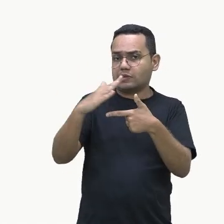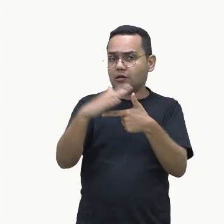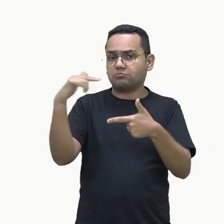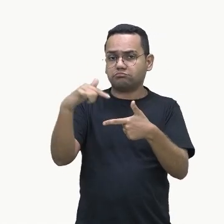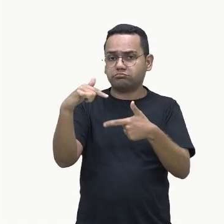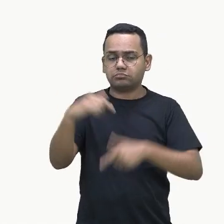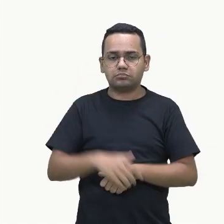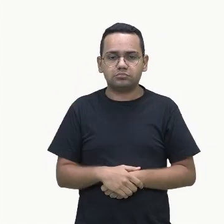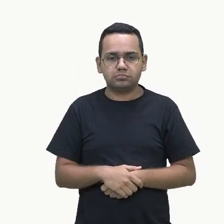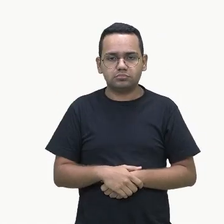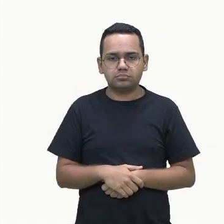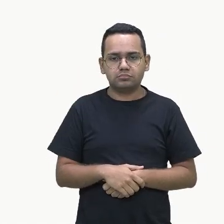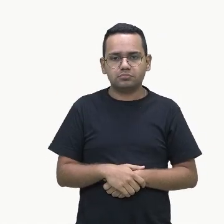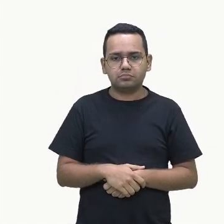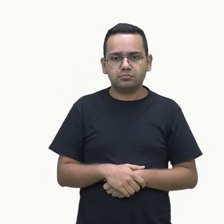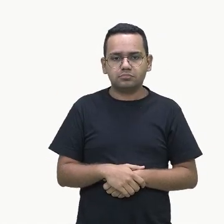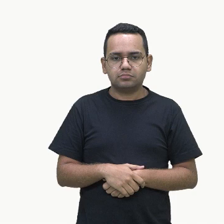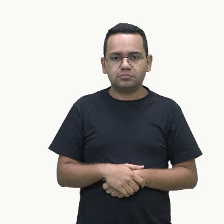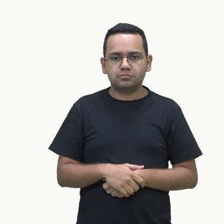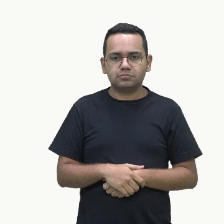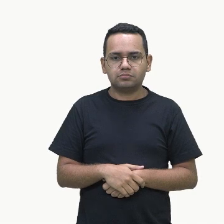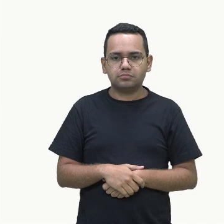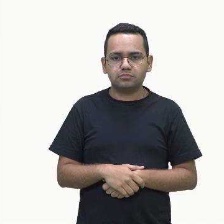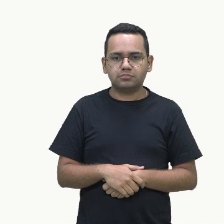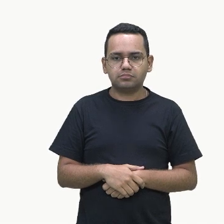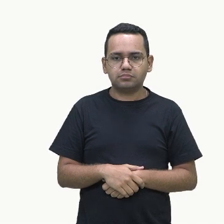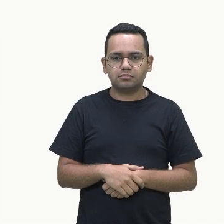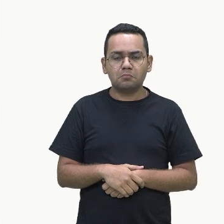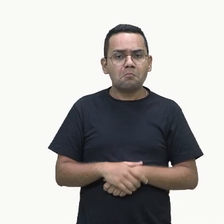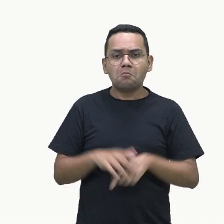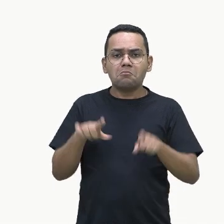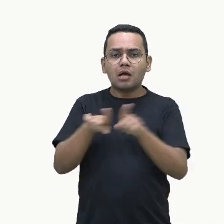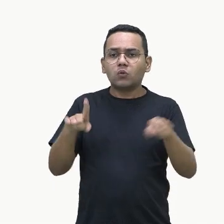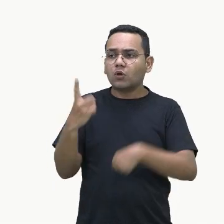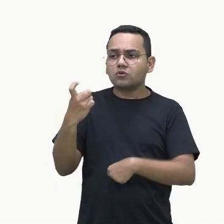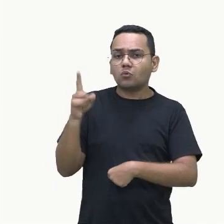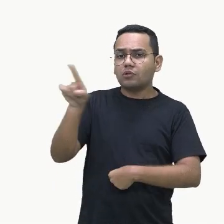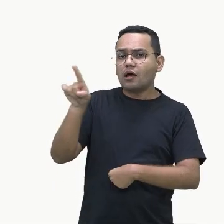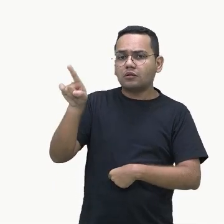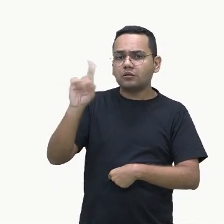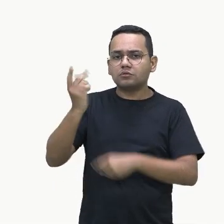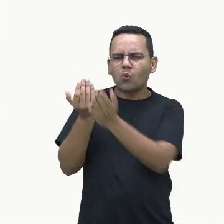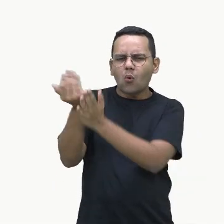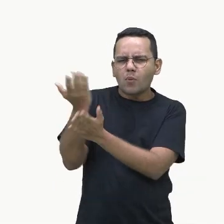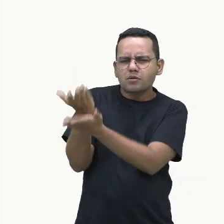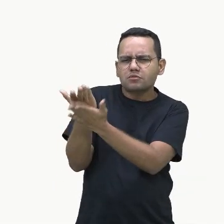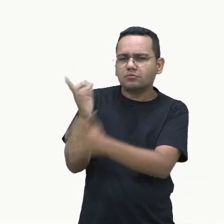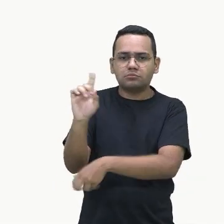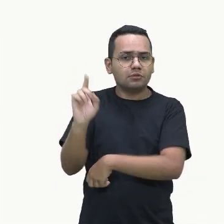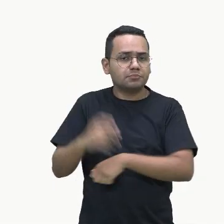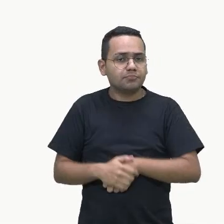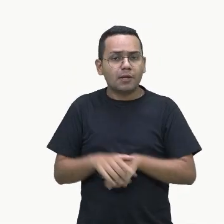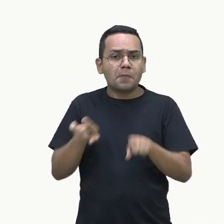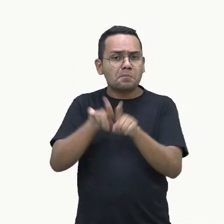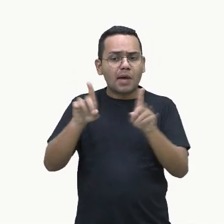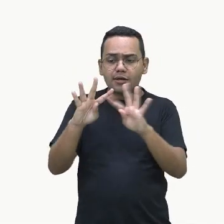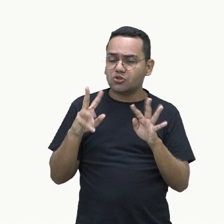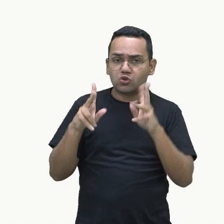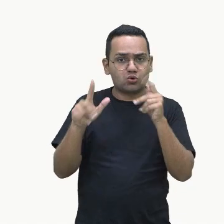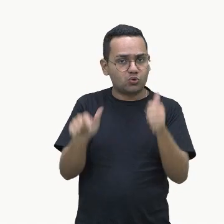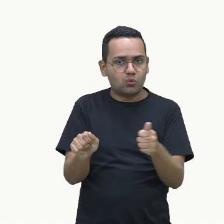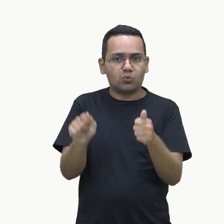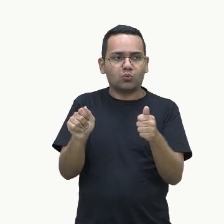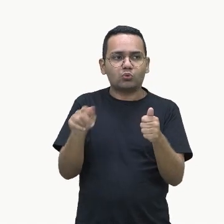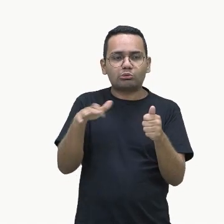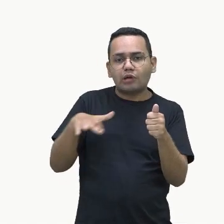está tratando apenas dos triângulos isósceles. Agora ele vale para todos os triângulos.